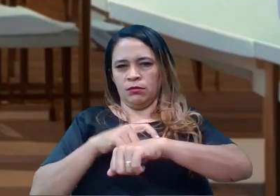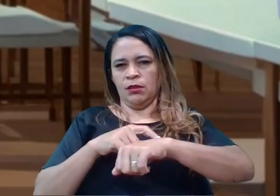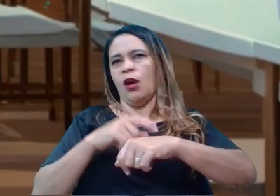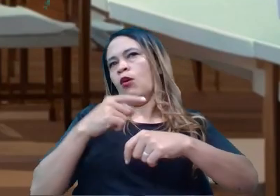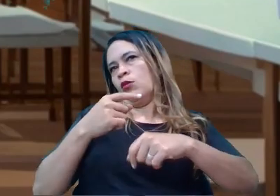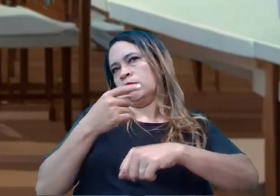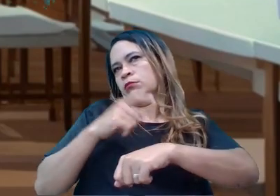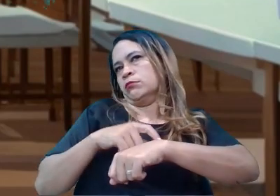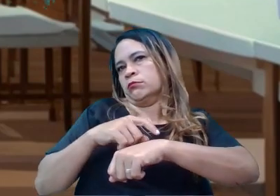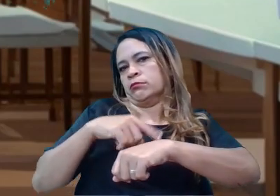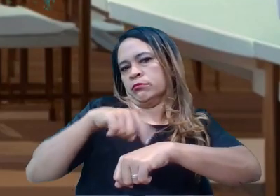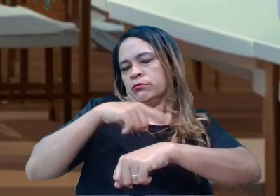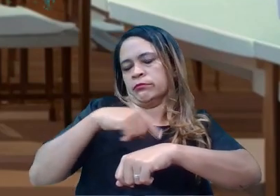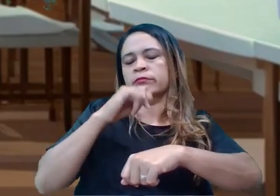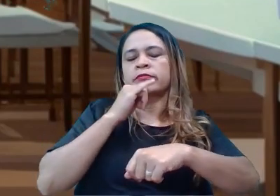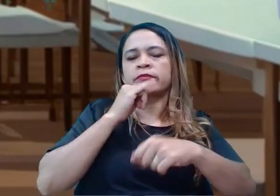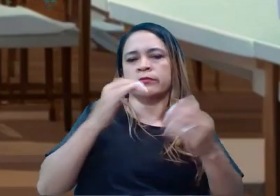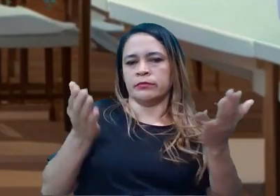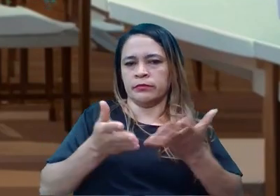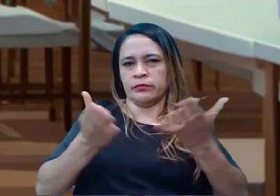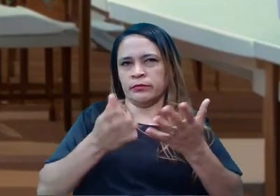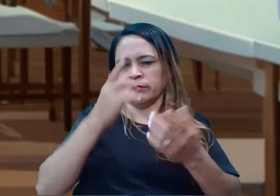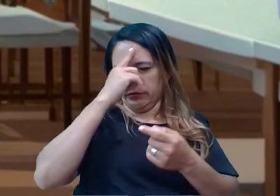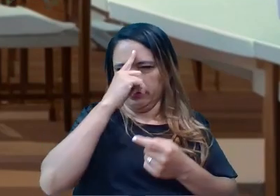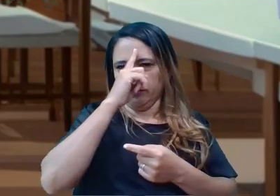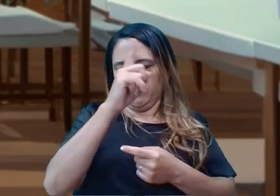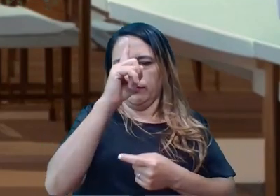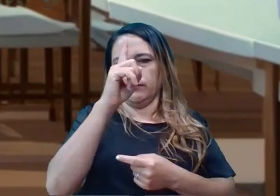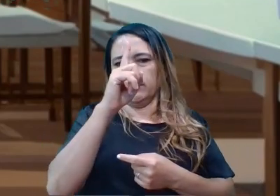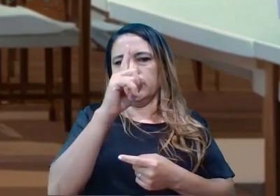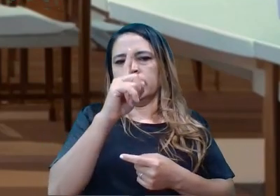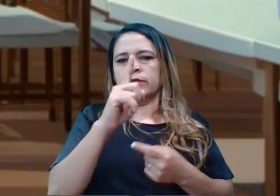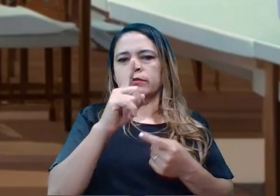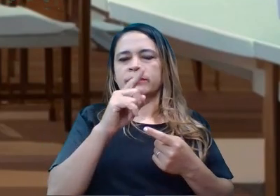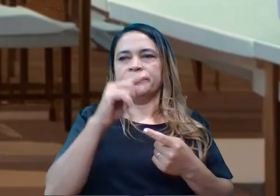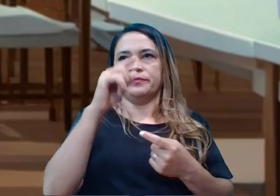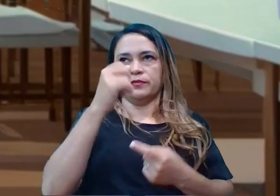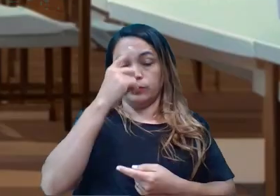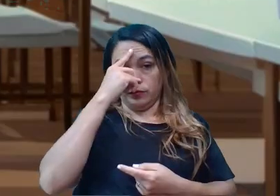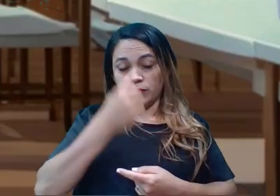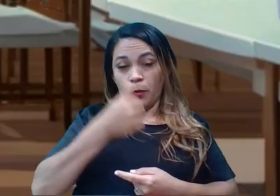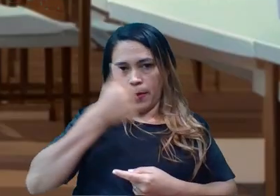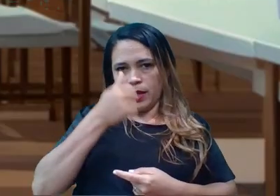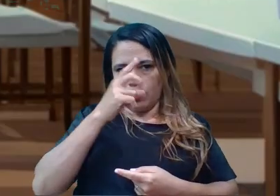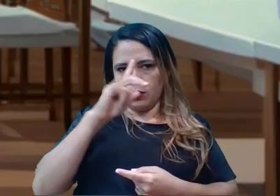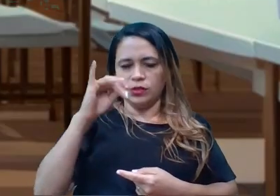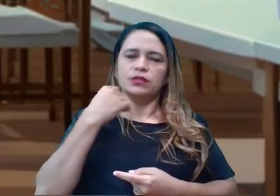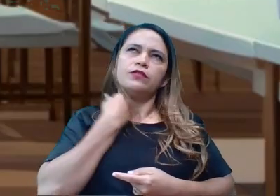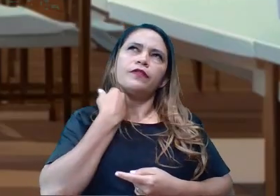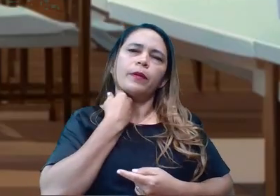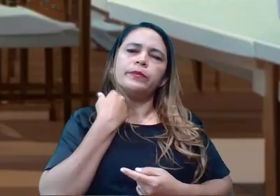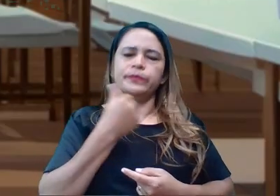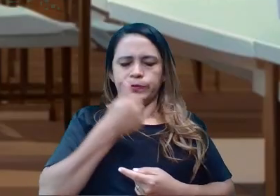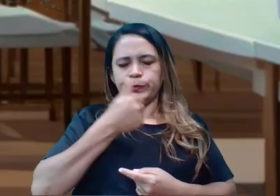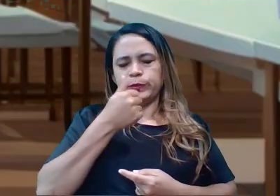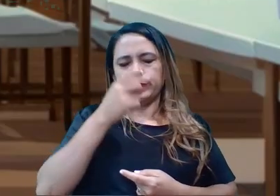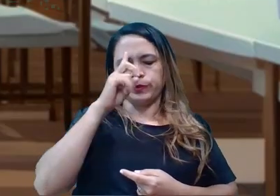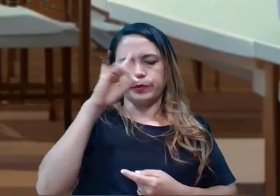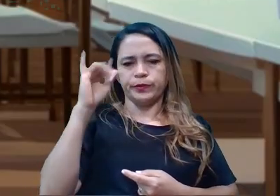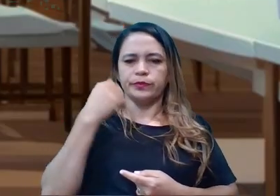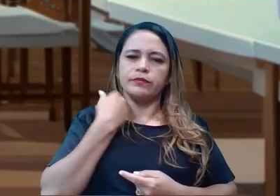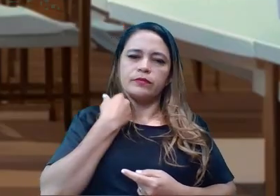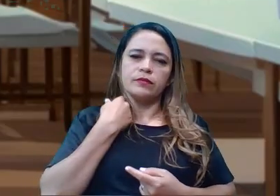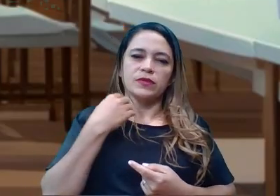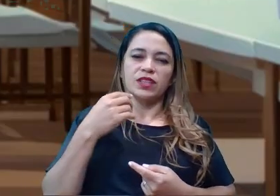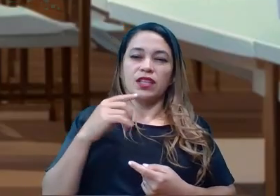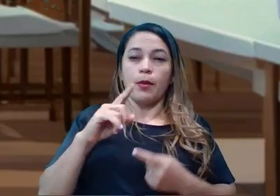horas. Então, por exemplo, hoje é um dia, ok? Primeiro dia, por exemplo, vamos pensar na febre. Deu febre, primeiro dia de febre.